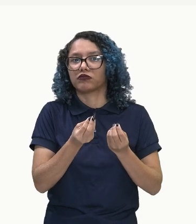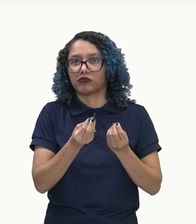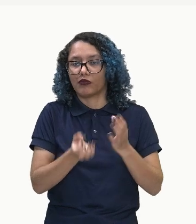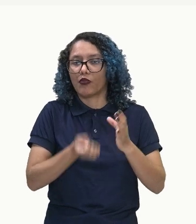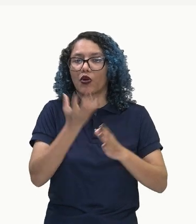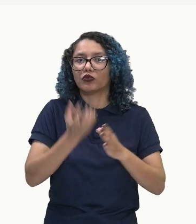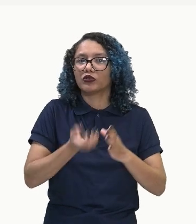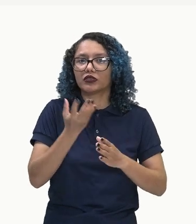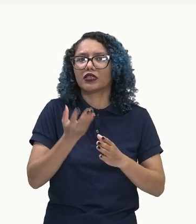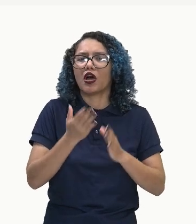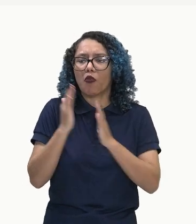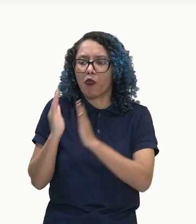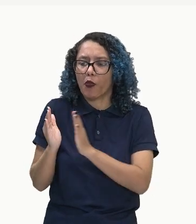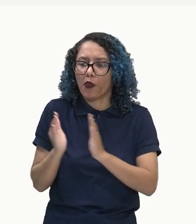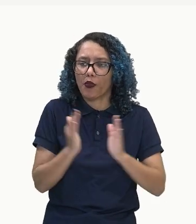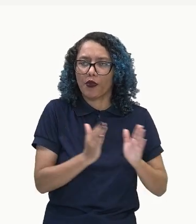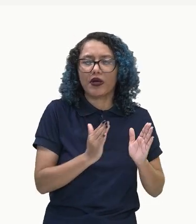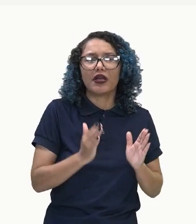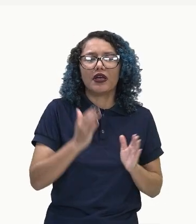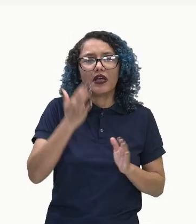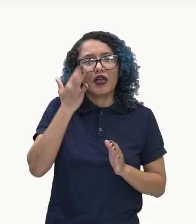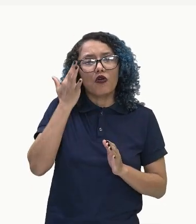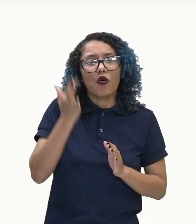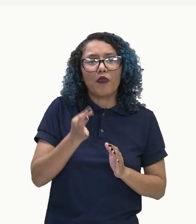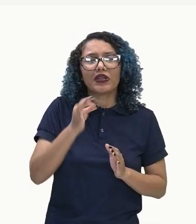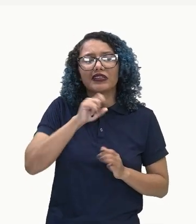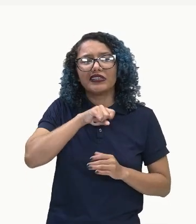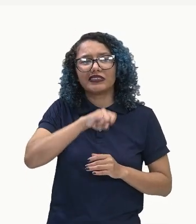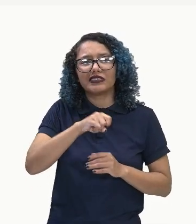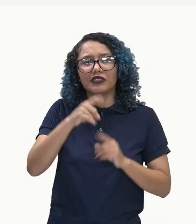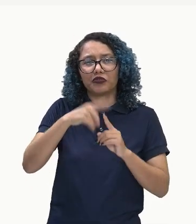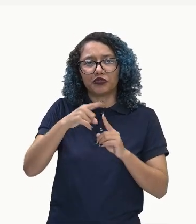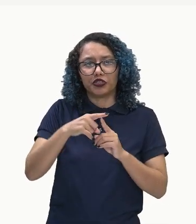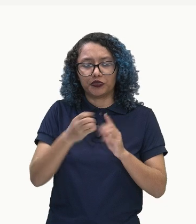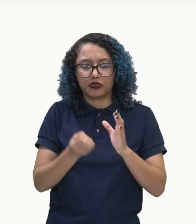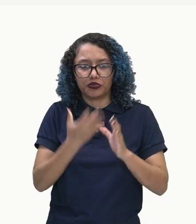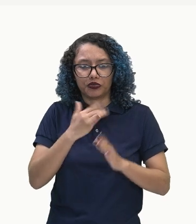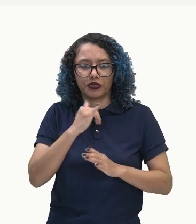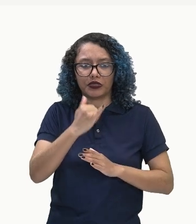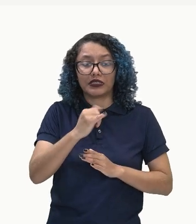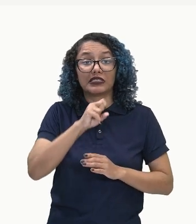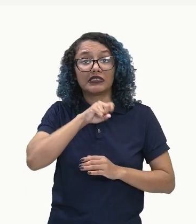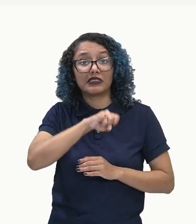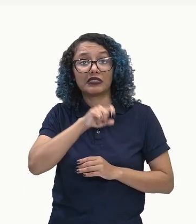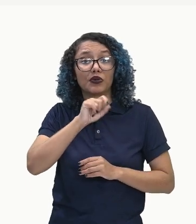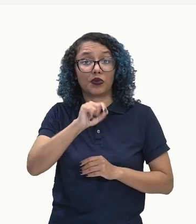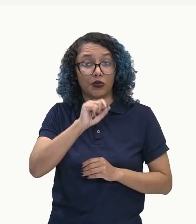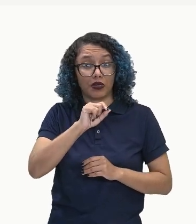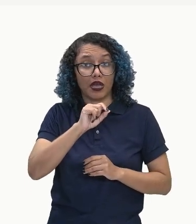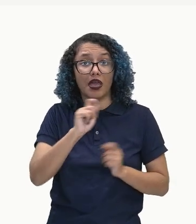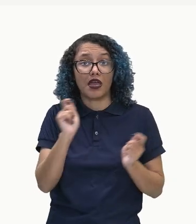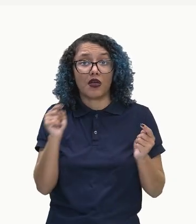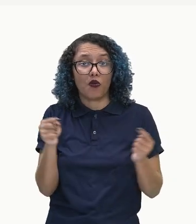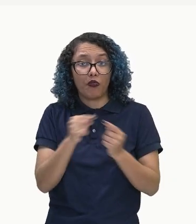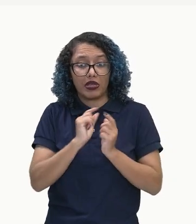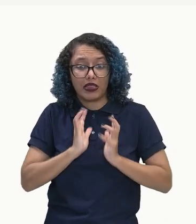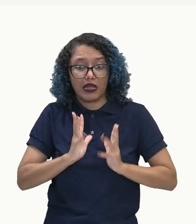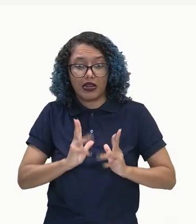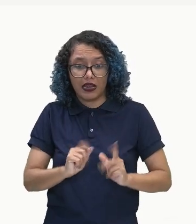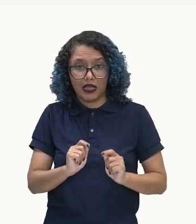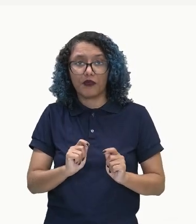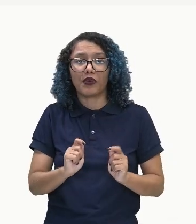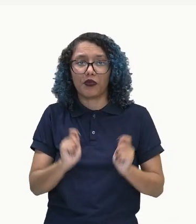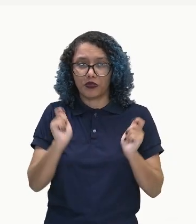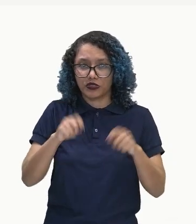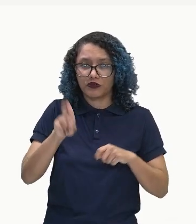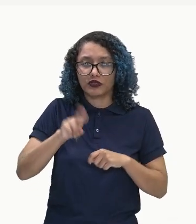possamos entender se essa forma de gerar eletricidade, se ela é uma fonte de energia limpa,